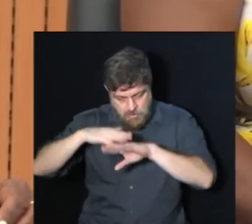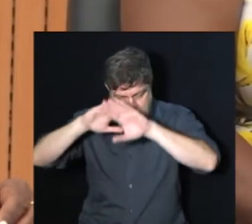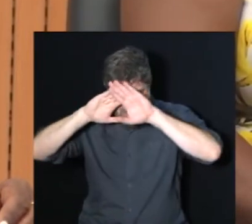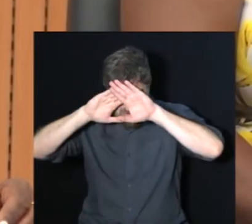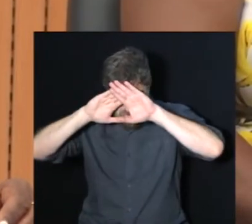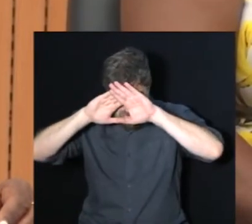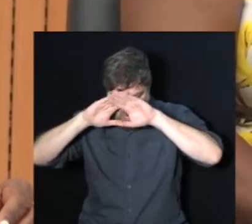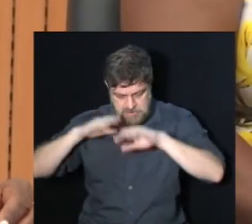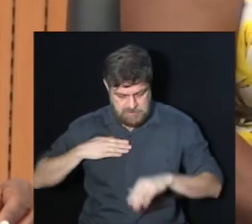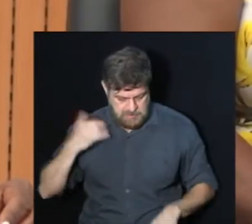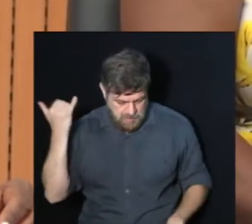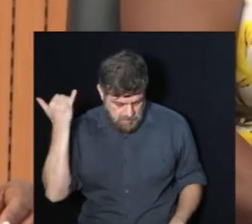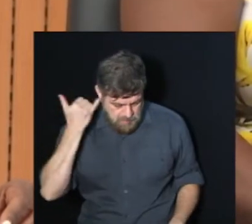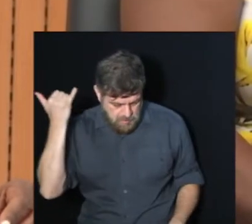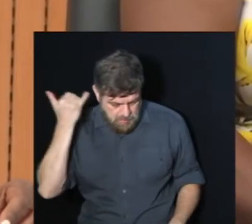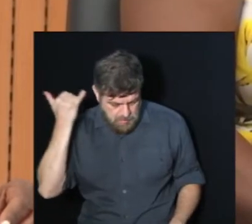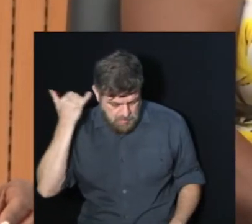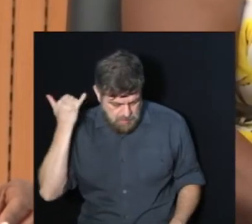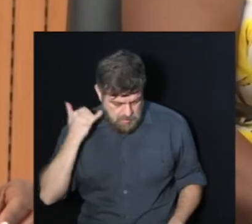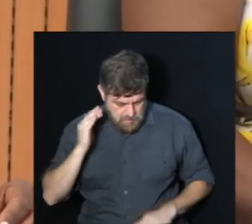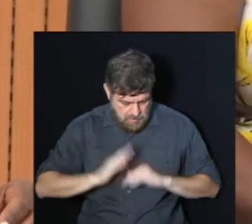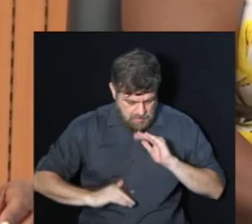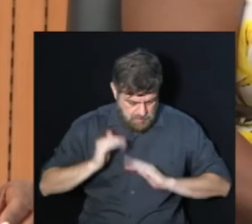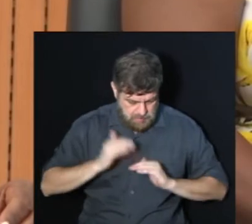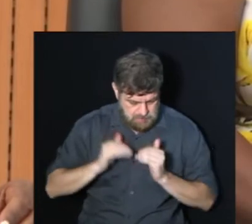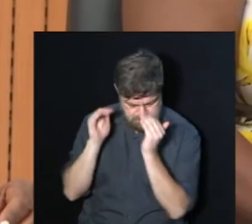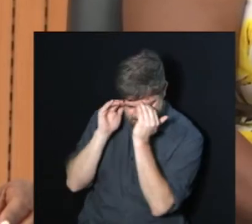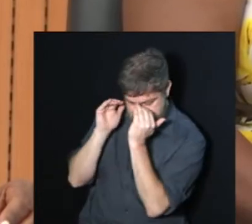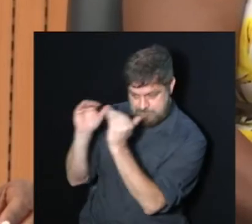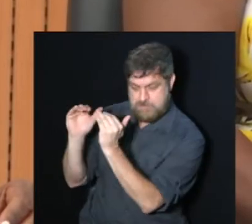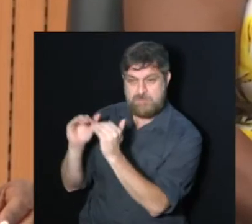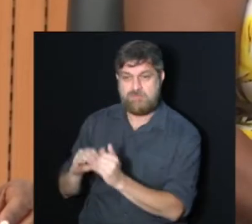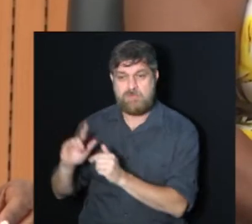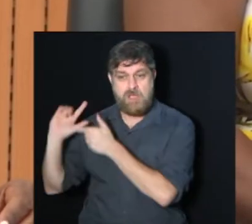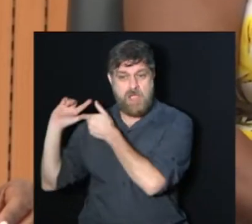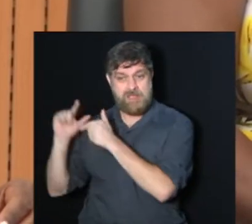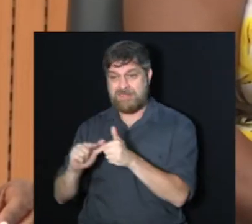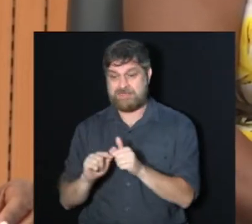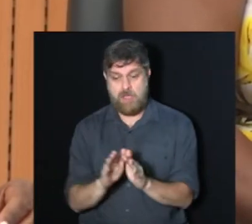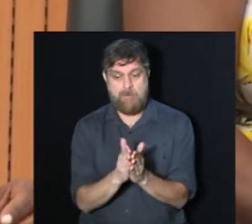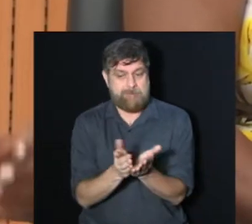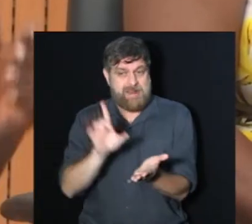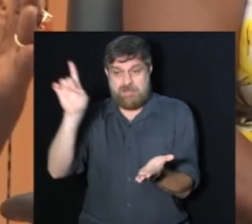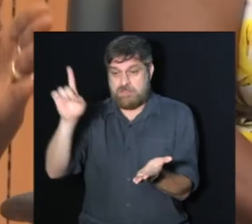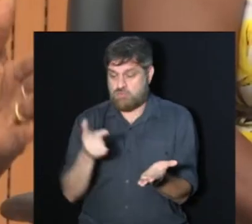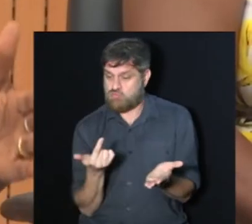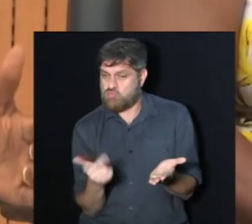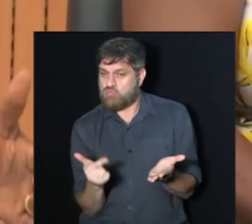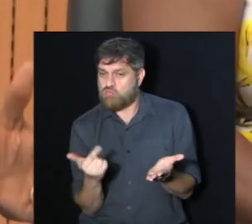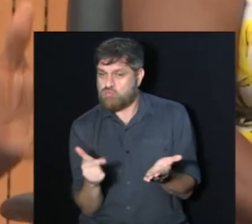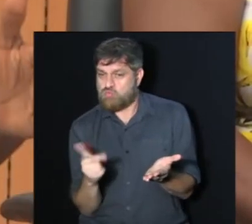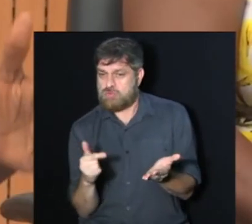do mentor, o que nós vamos fazer. A nossa tradição não tem uma Bíblia. Então, nós